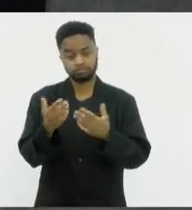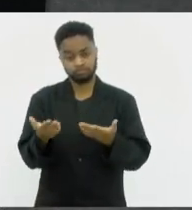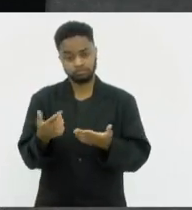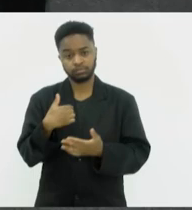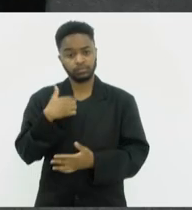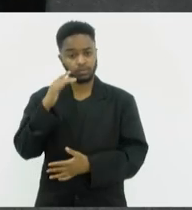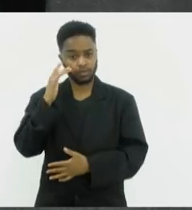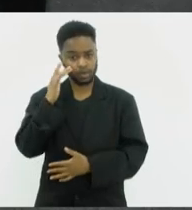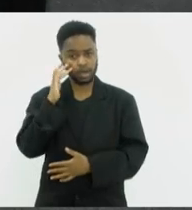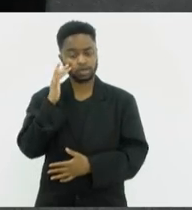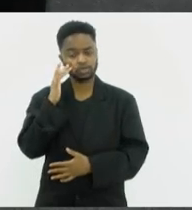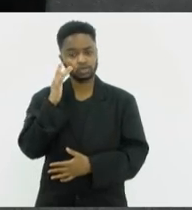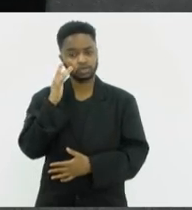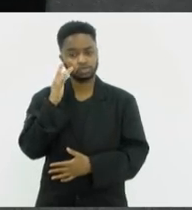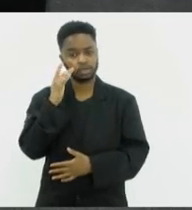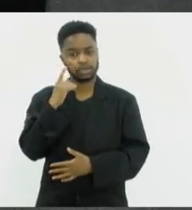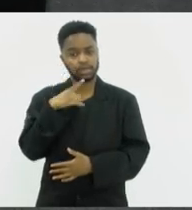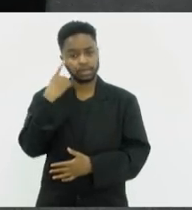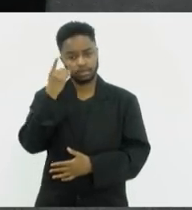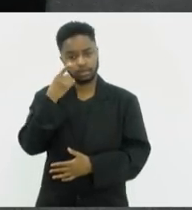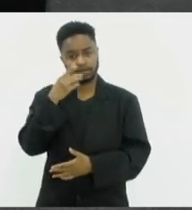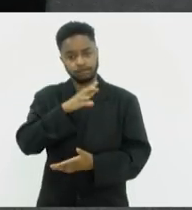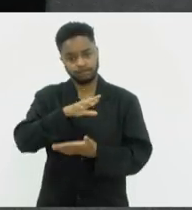a muitos deputados que estão aqui.